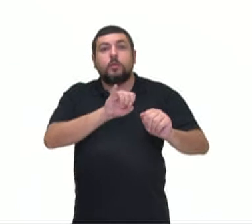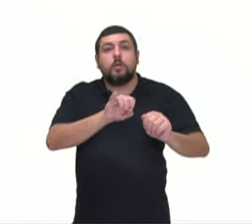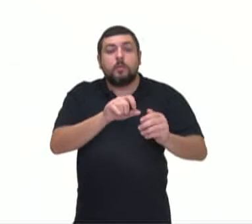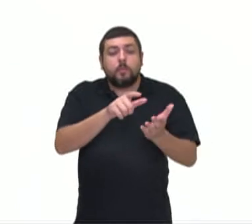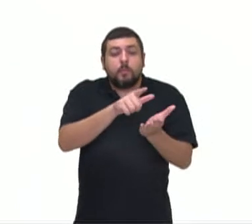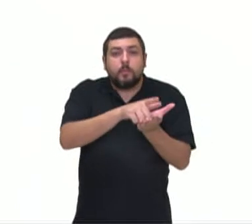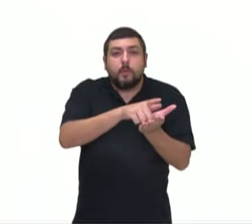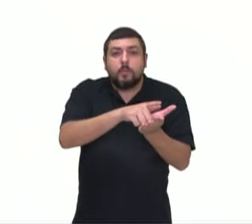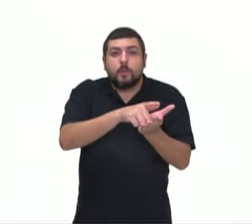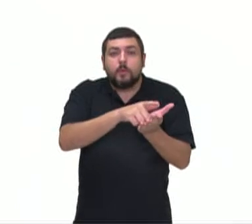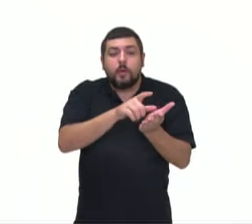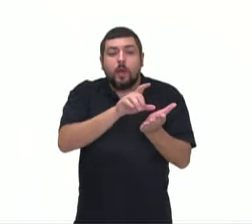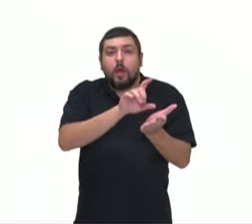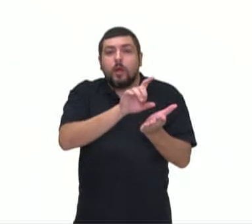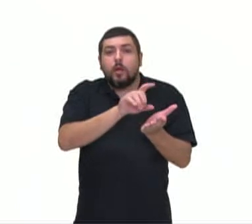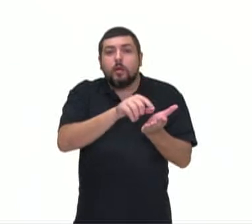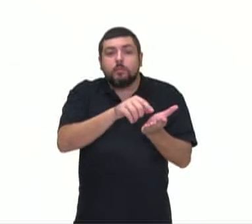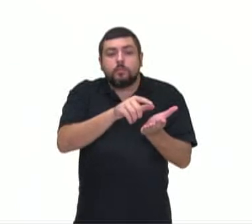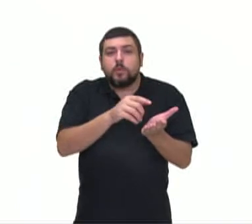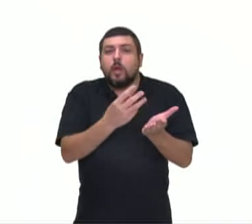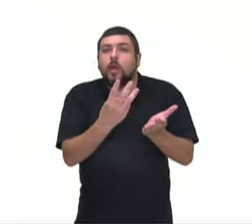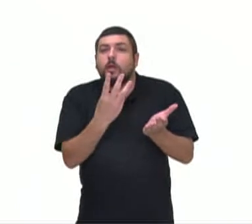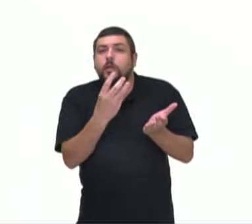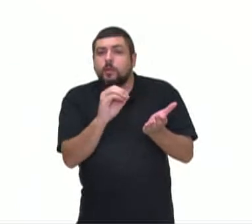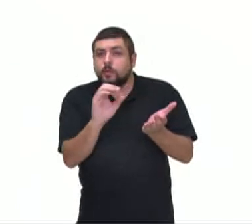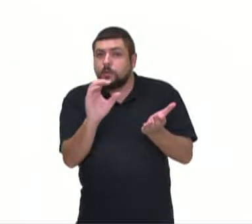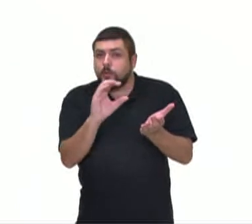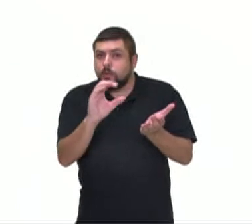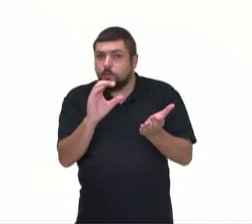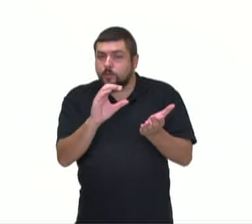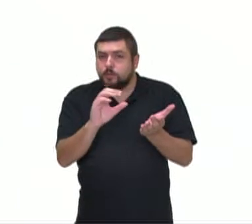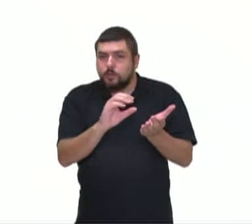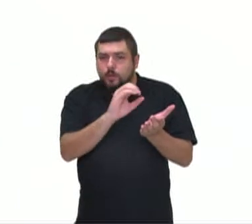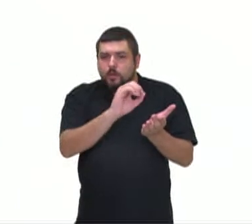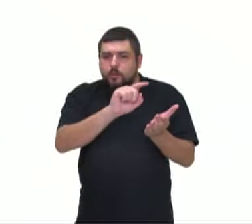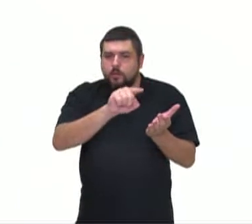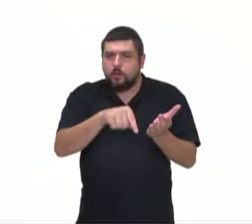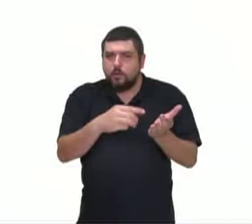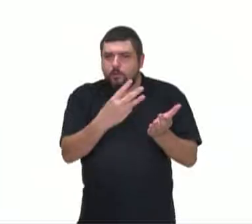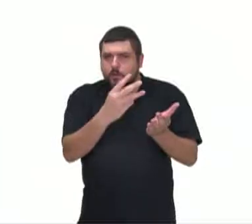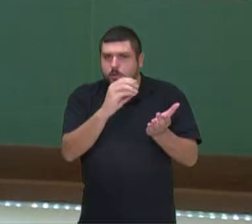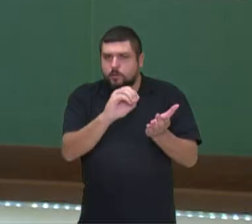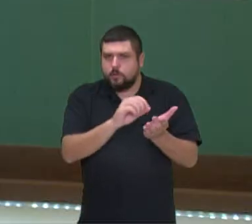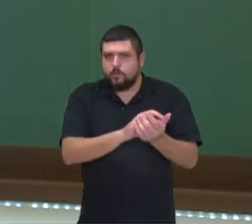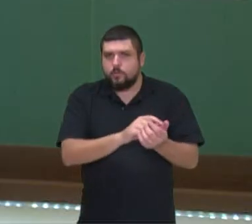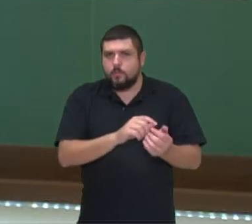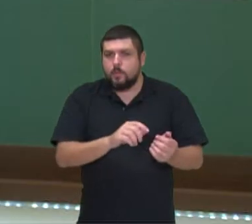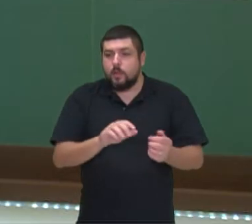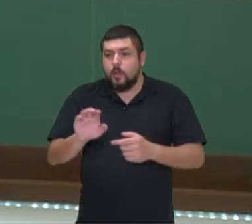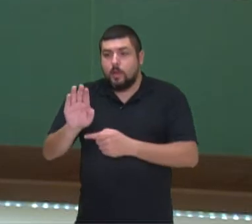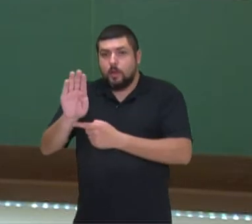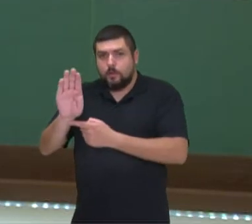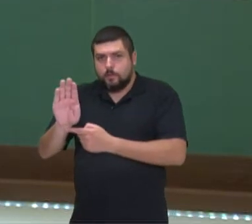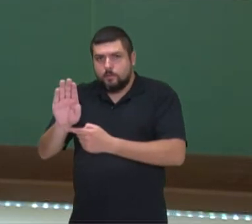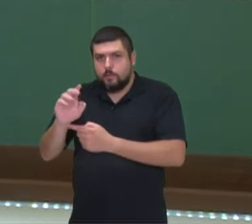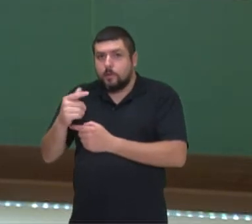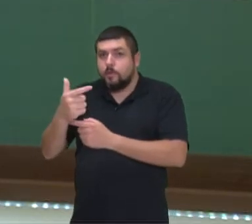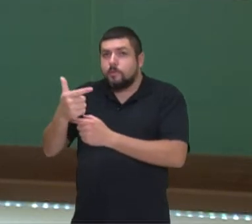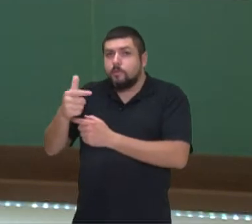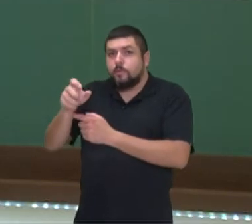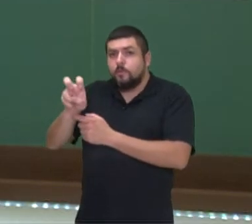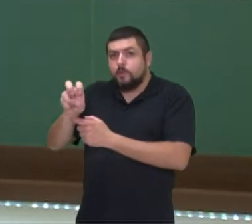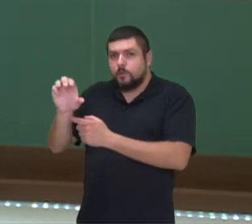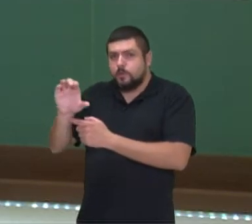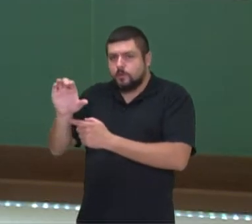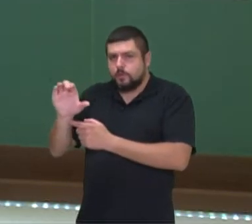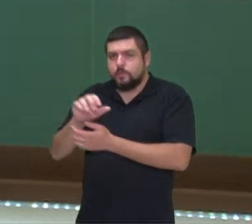por folheto, né, pela quantidade, pelo número de folhetos produzidos. E na gráfica B é 25 centavos. Então, como que vai